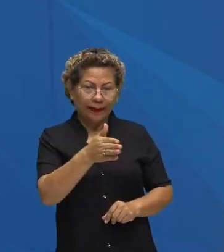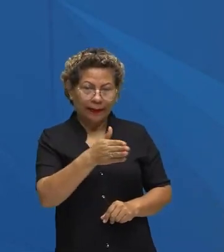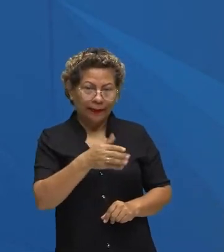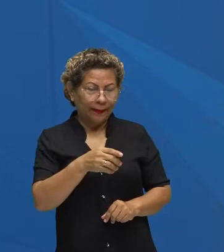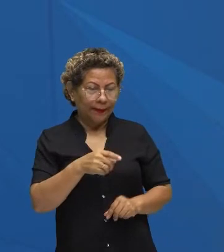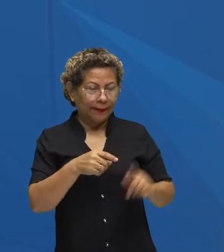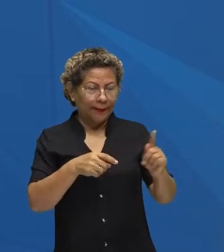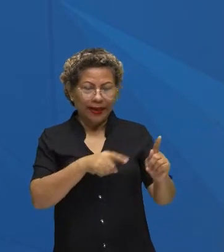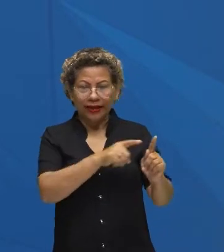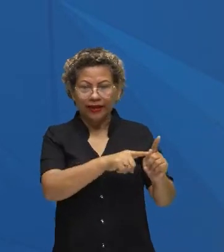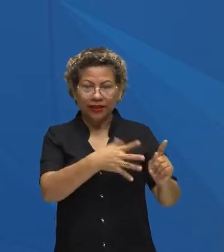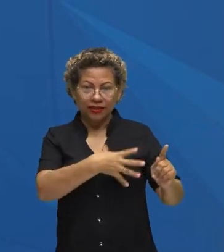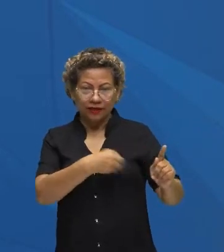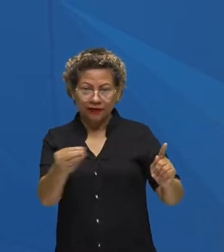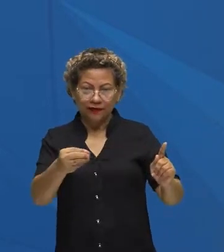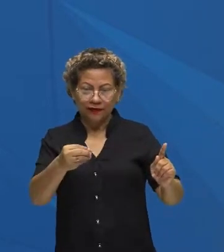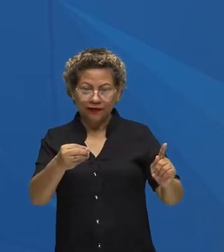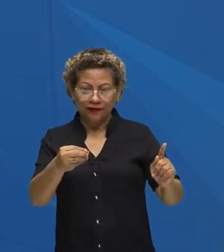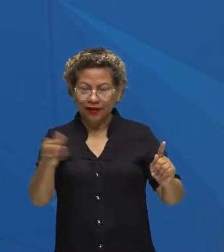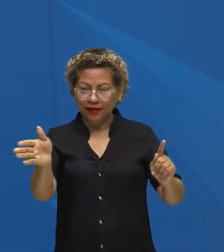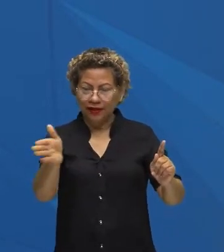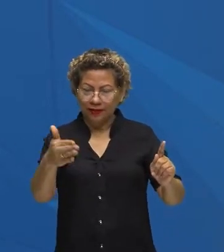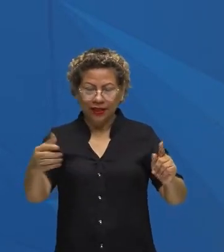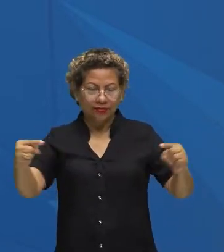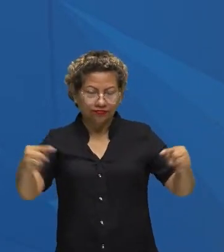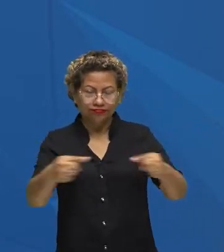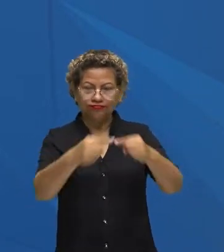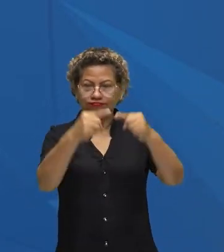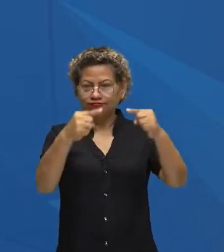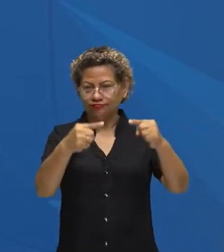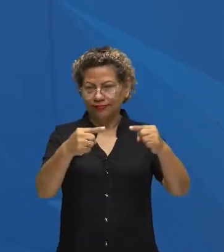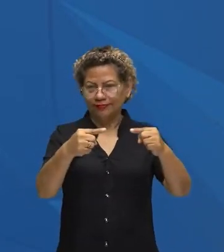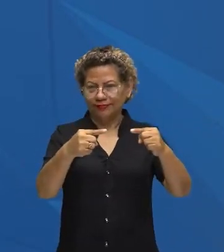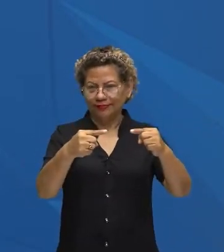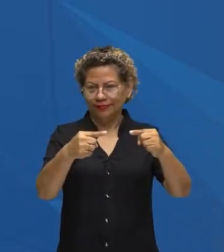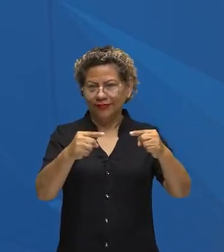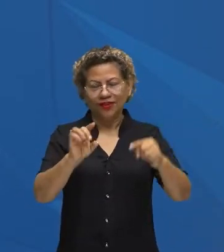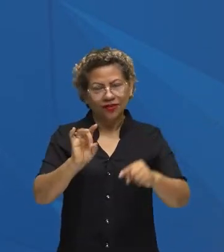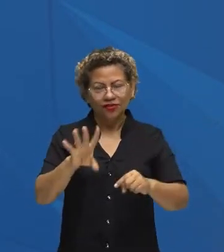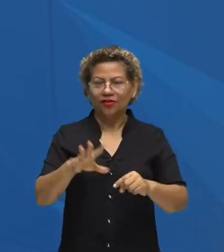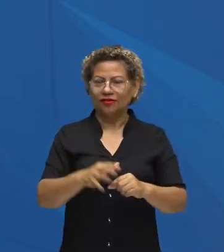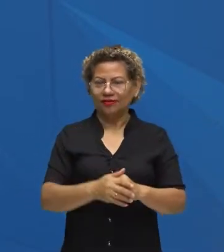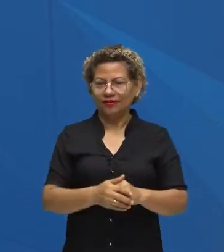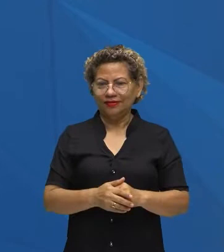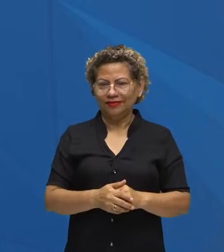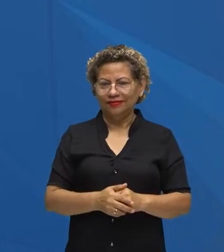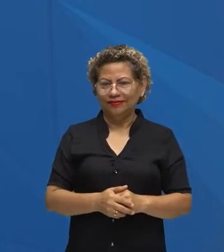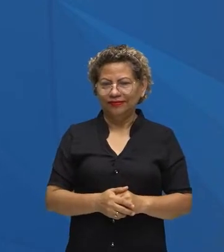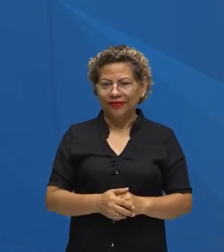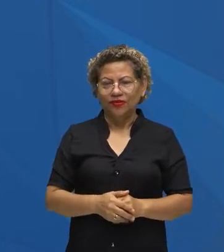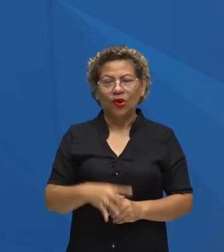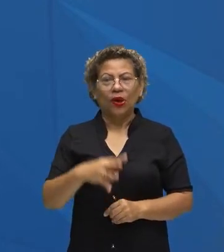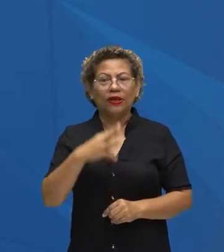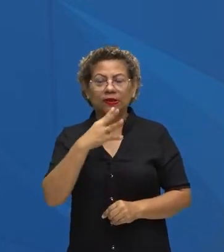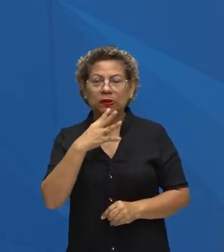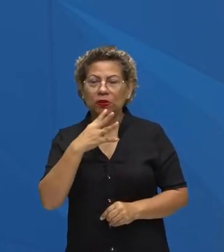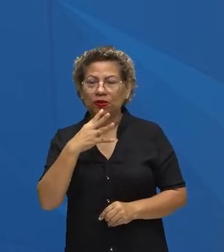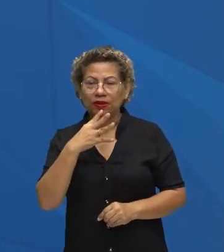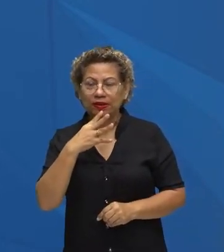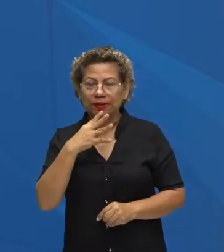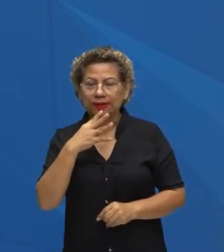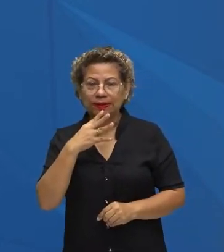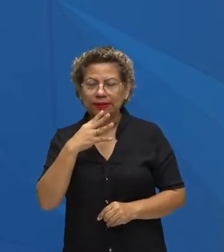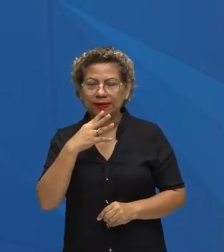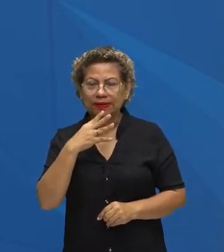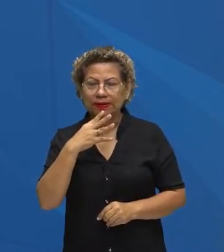algo que é fácil da gente visualizar. Não é um contexto ali que traz a necessidade de um conhecimento científico, mas